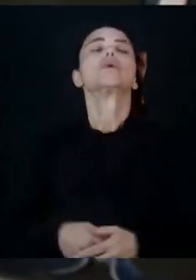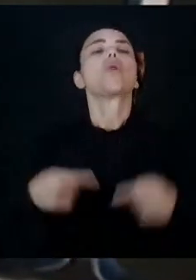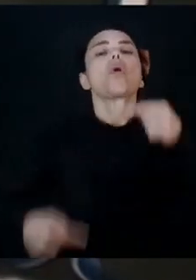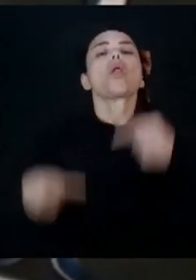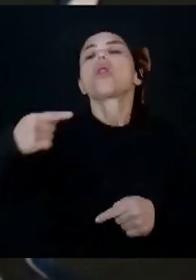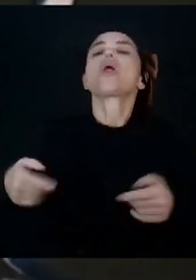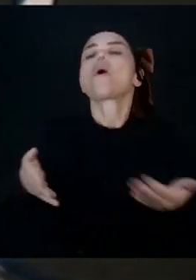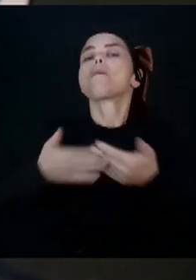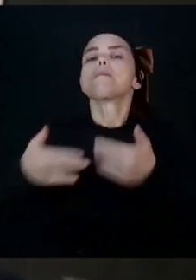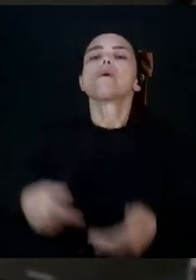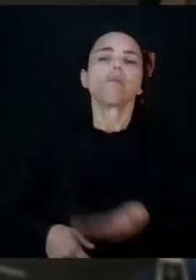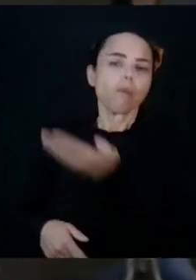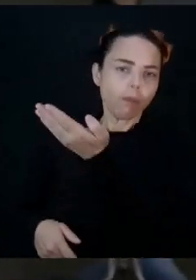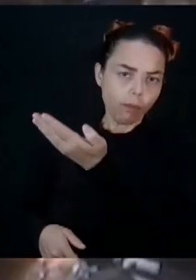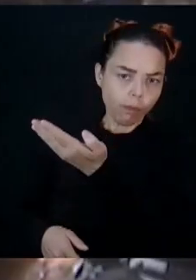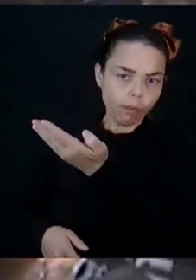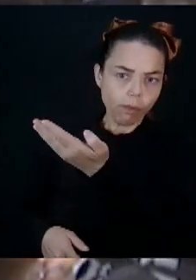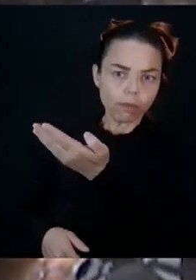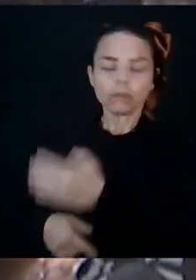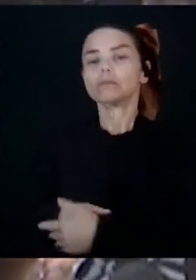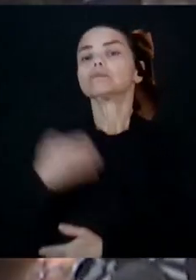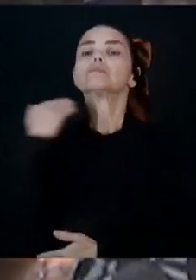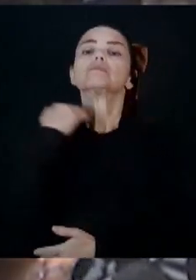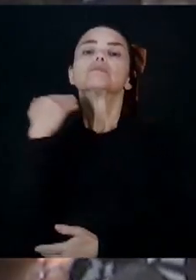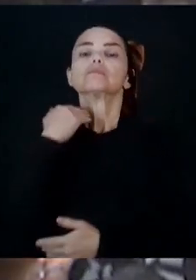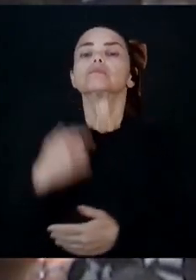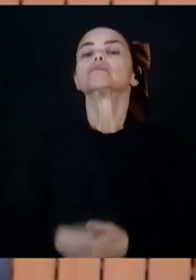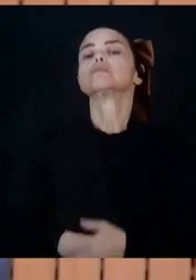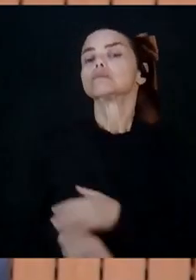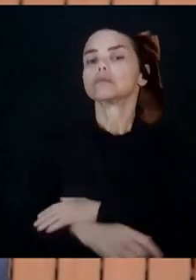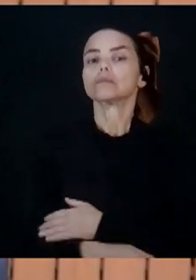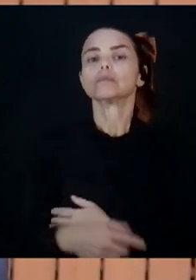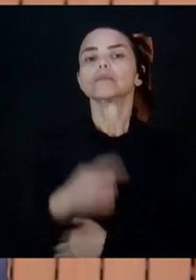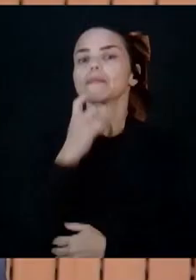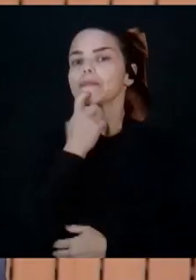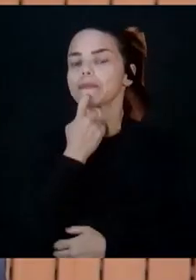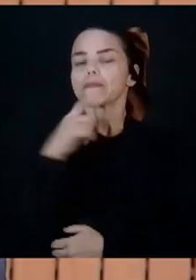fechamento de agências bancárias em Campinas e região.